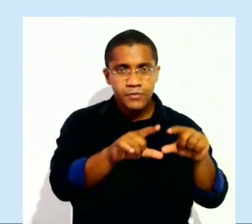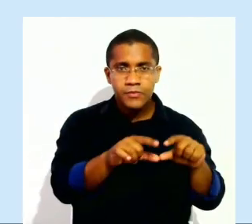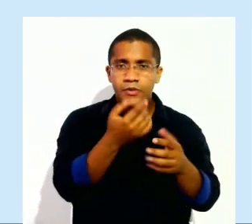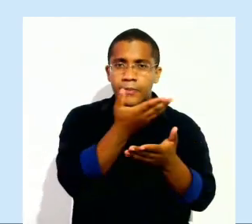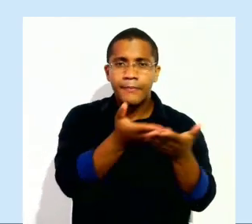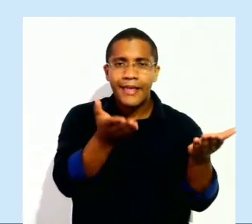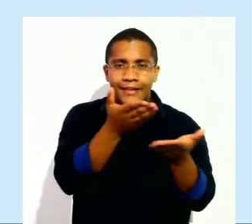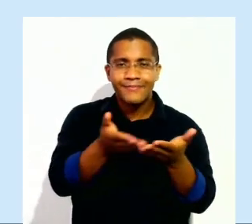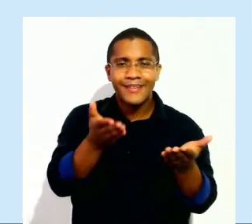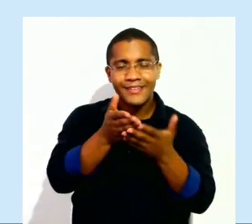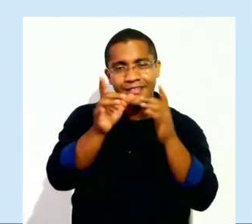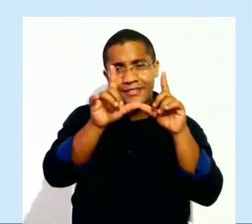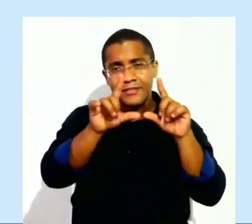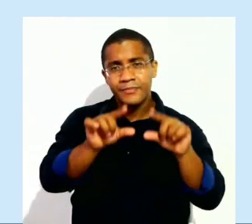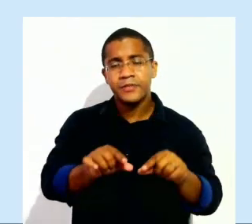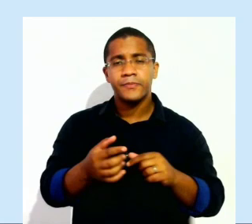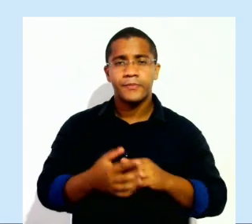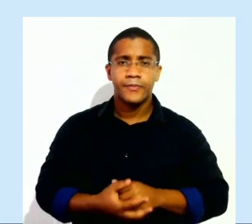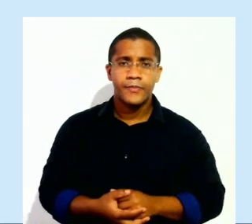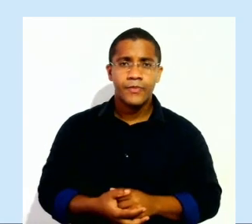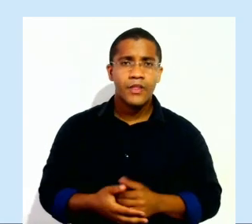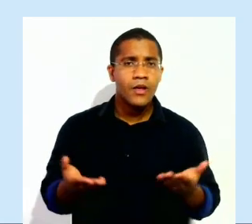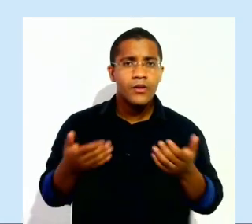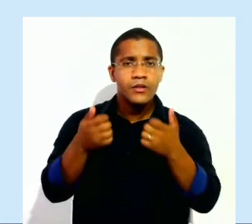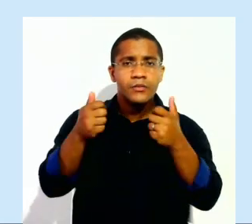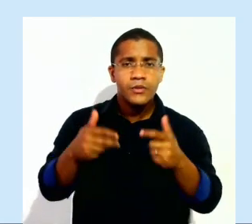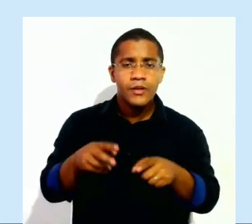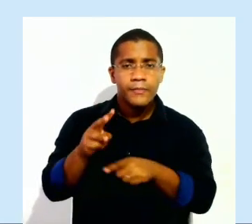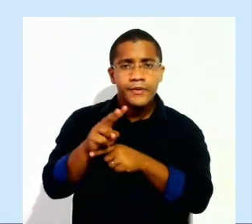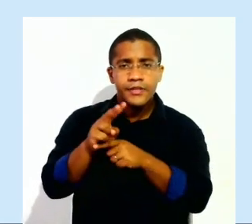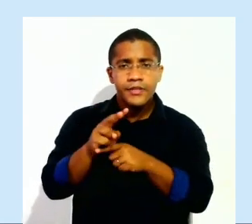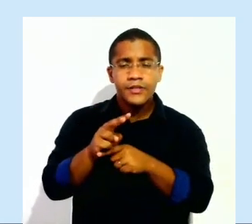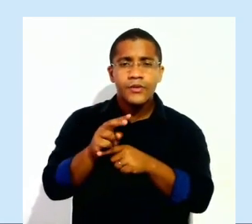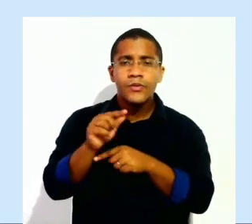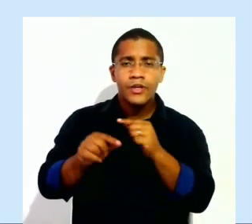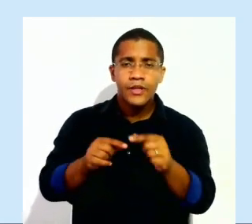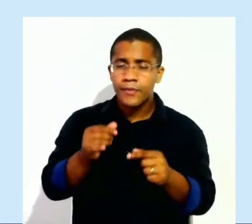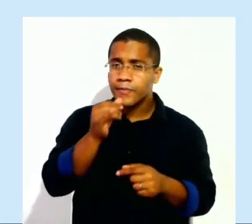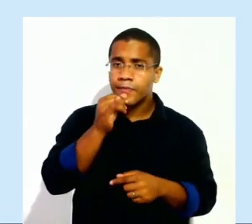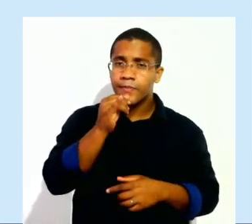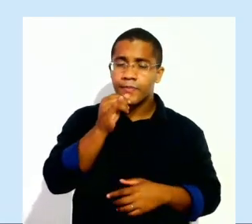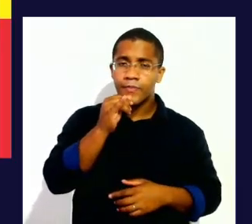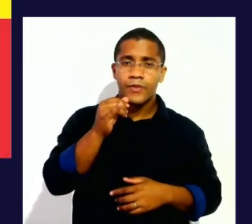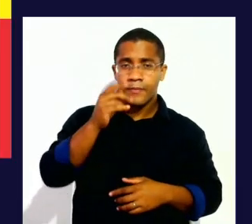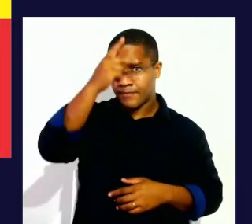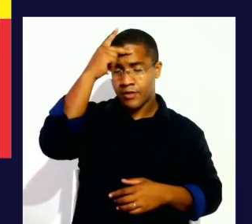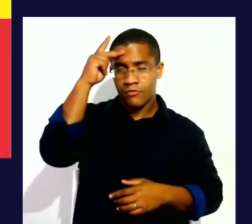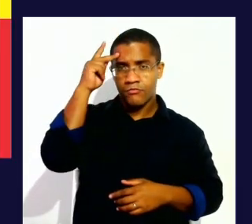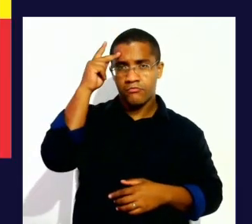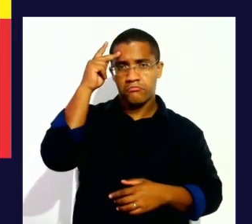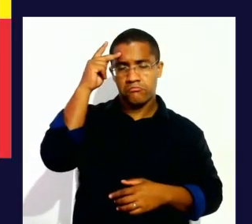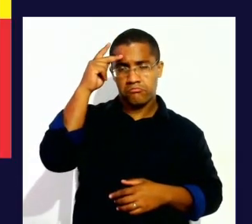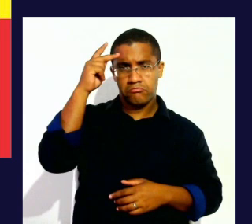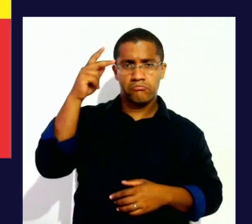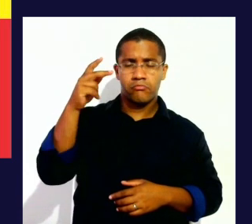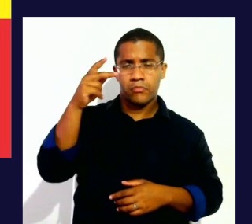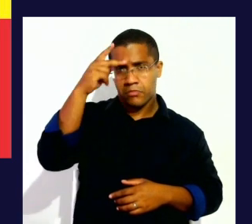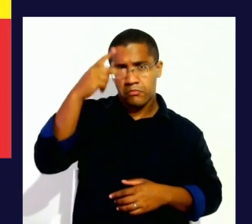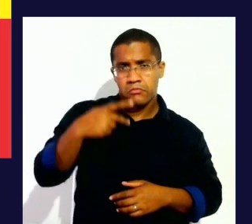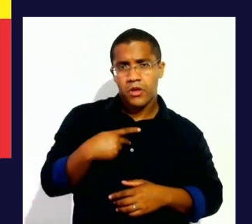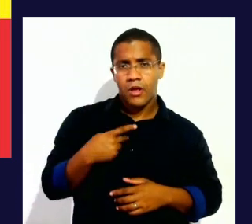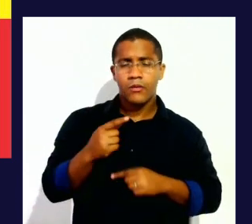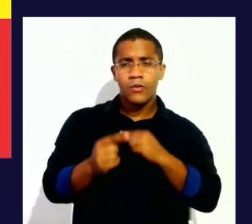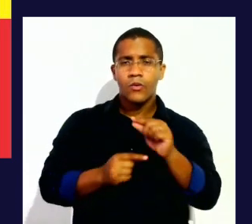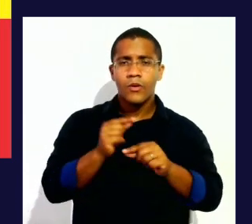para vocês a questão do isolamento térmico em relação à questão da proteção pessoal. O isolamento térmico, na realidade, é um dos